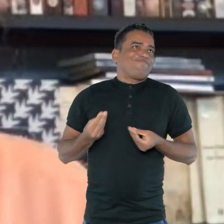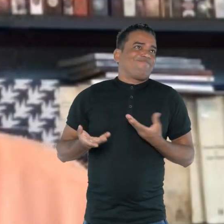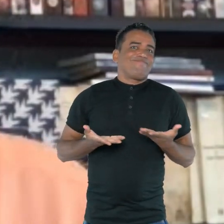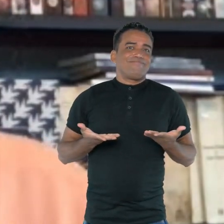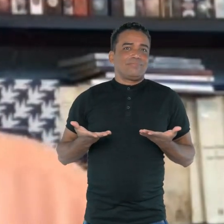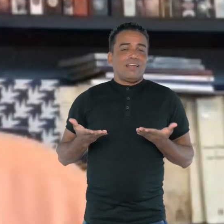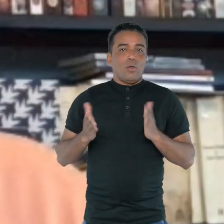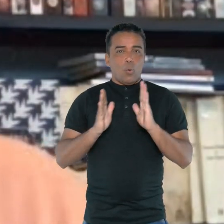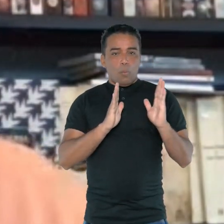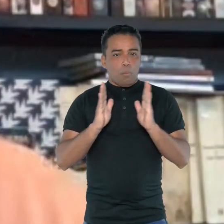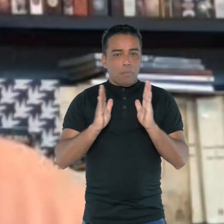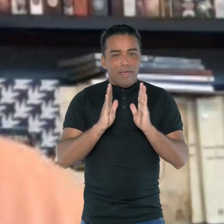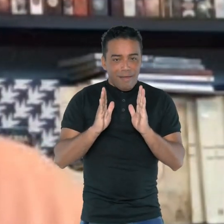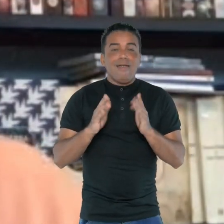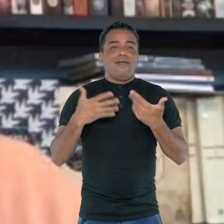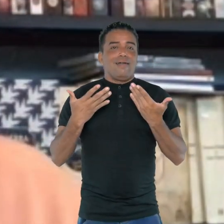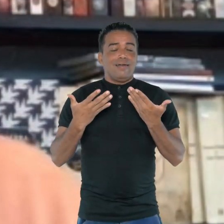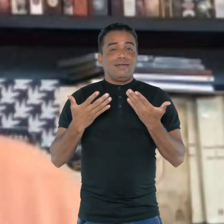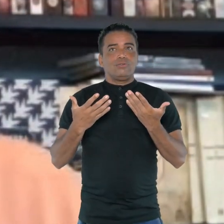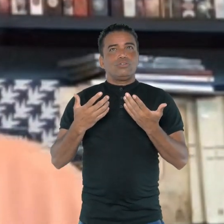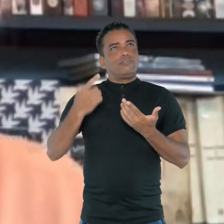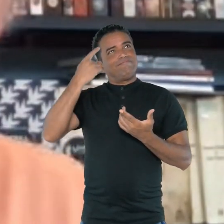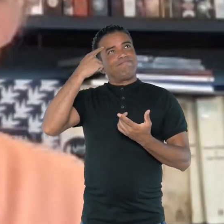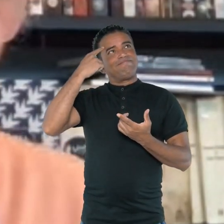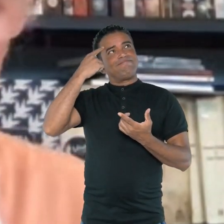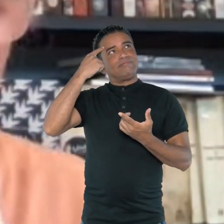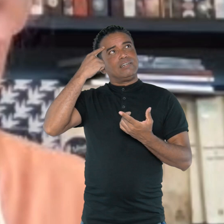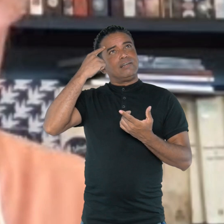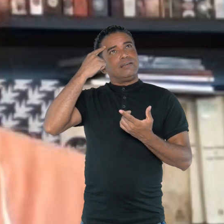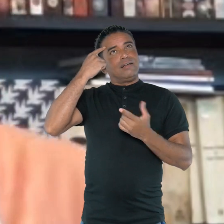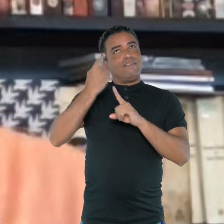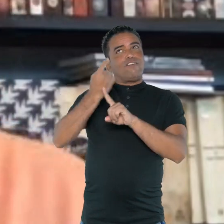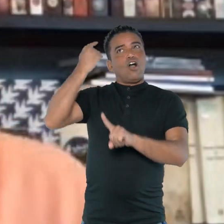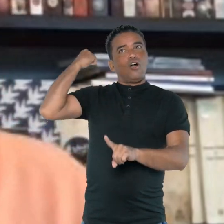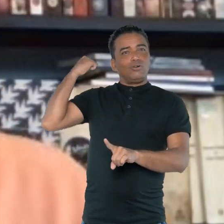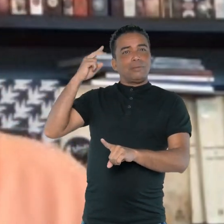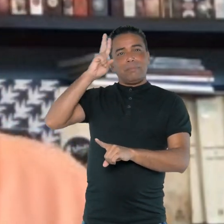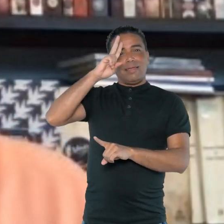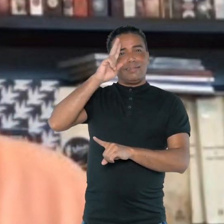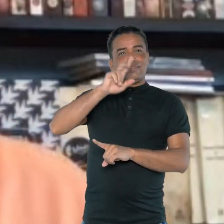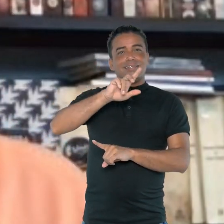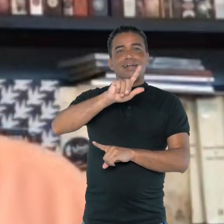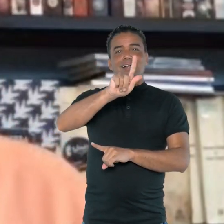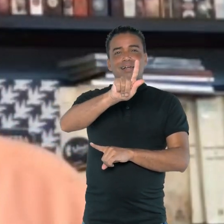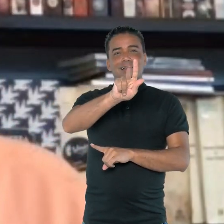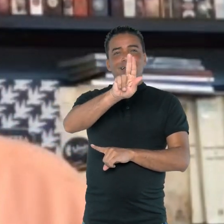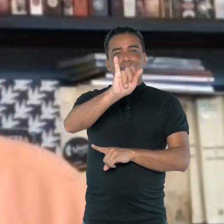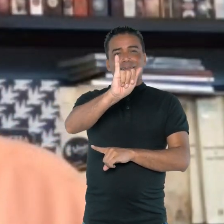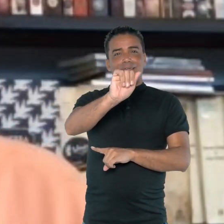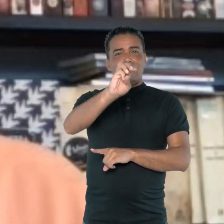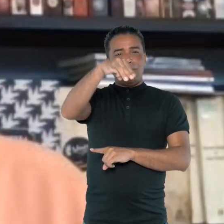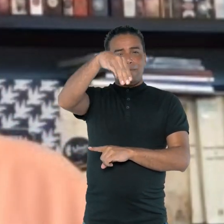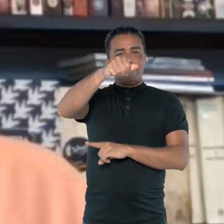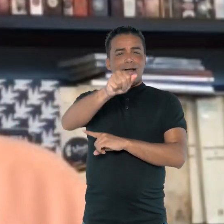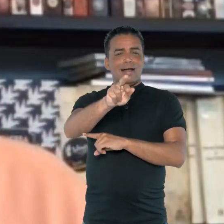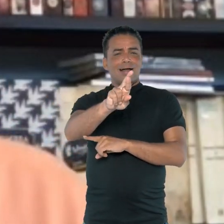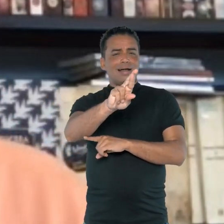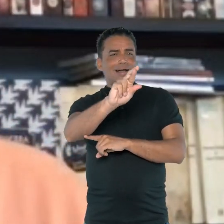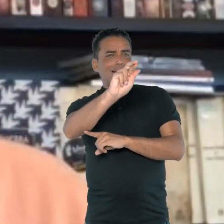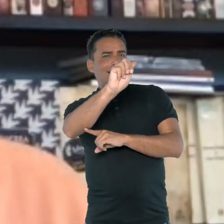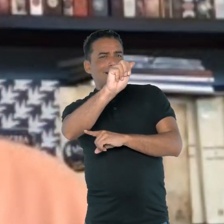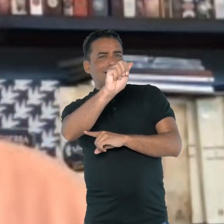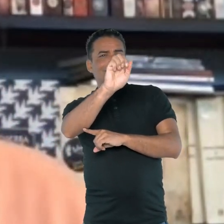uma parte que, de certa forma, remete pelo título ao João Guimarães Rosa, embora o livro não tenha